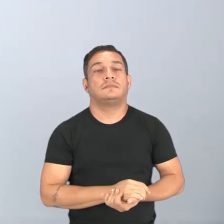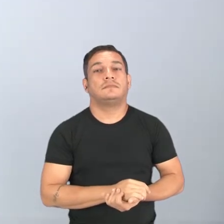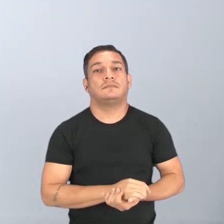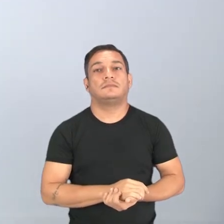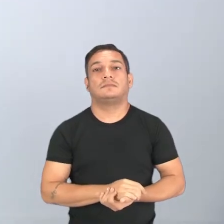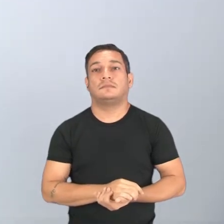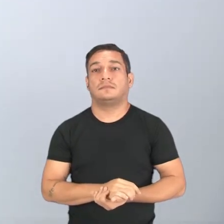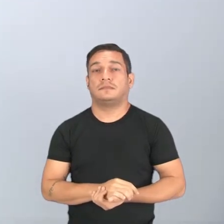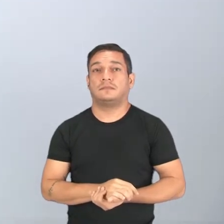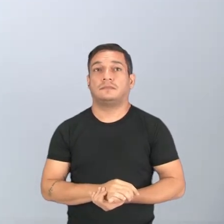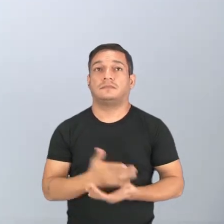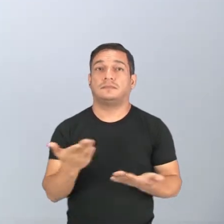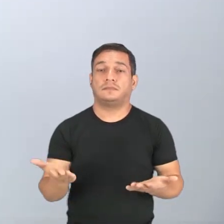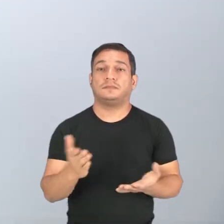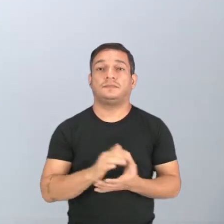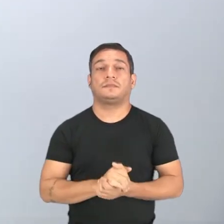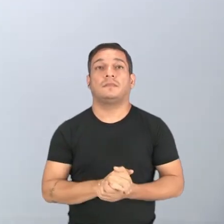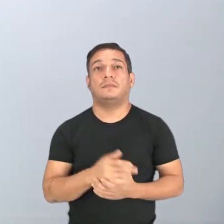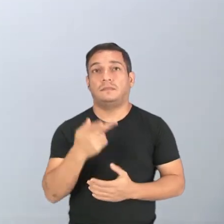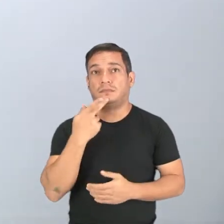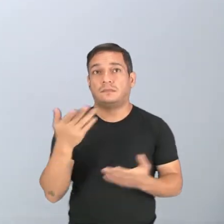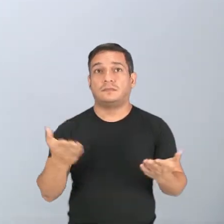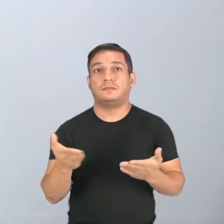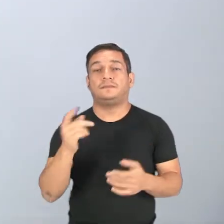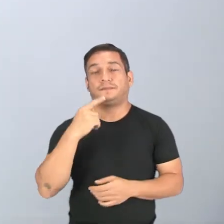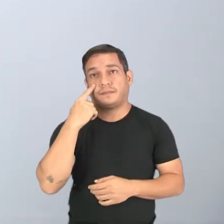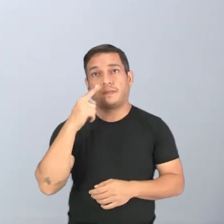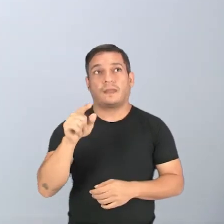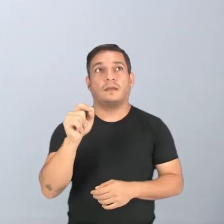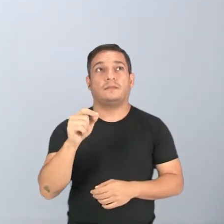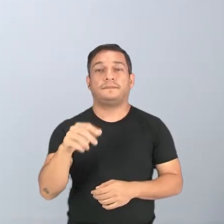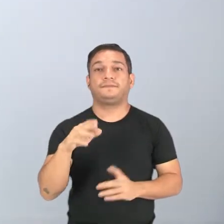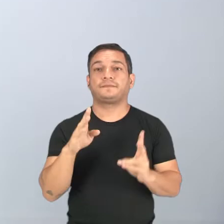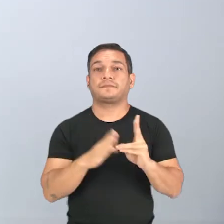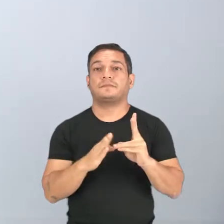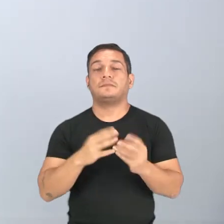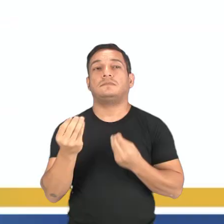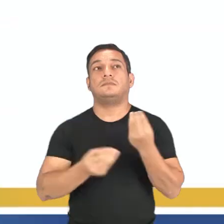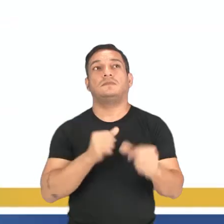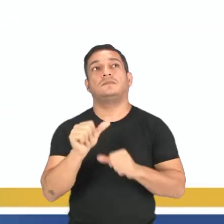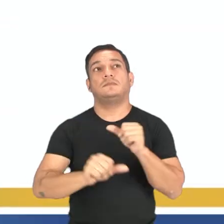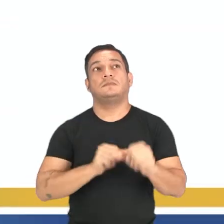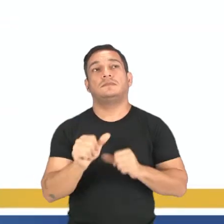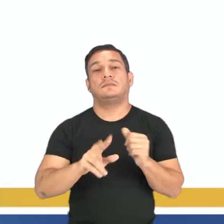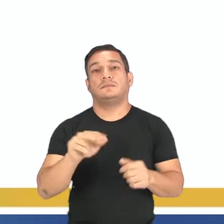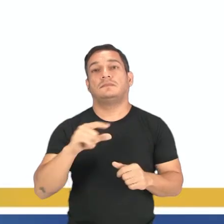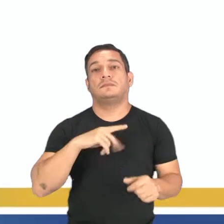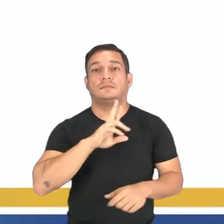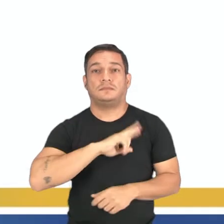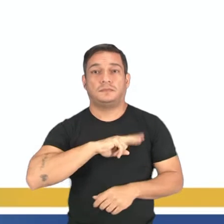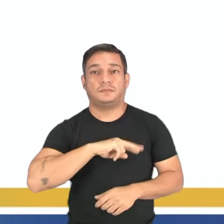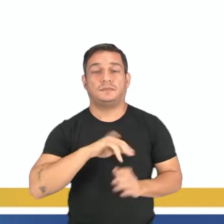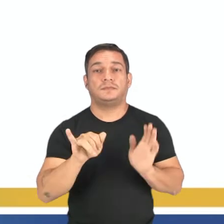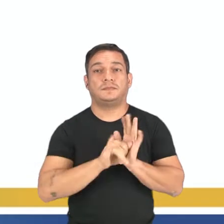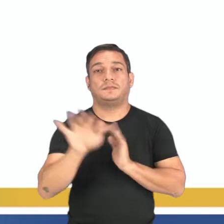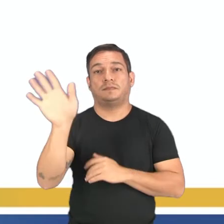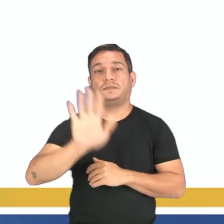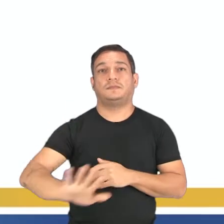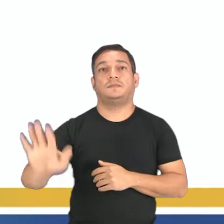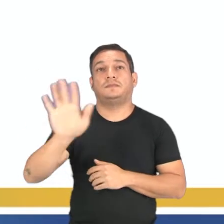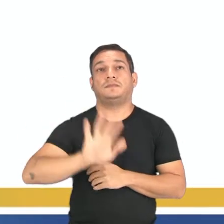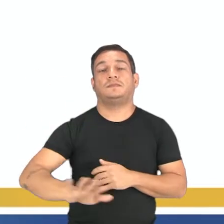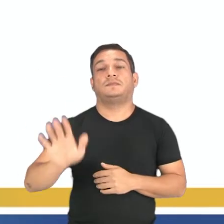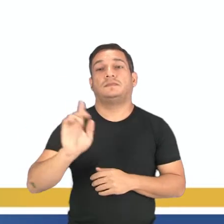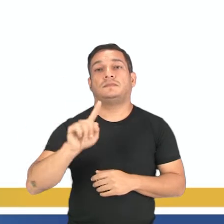de questão. Então, vamos falar agora dessa visão do indígena, como que muda? Então vai haver uma romantização da identidade nacional, ou